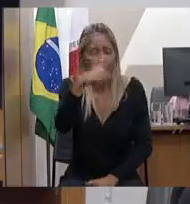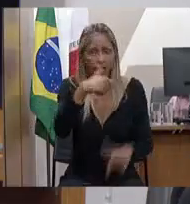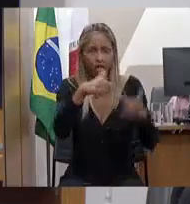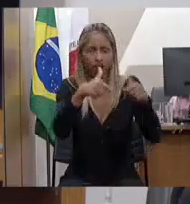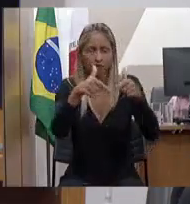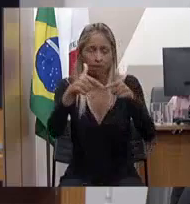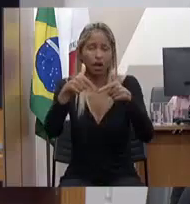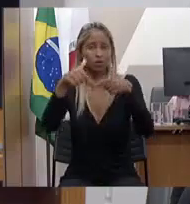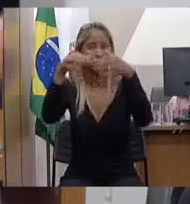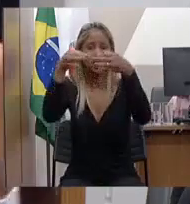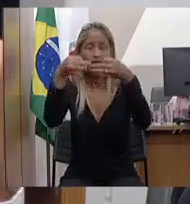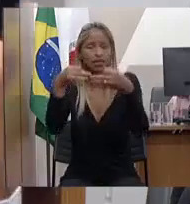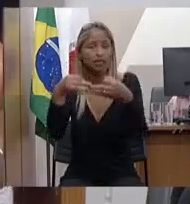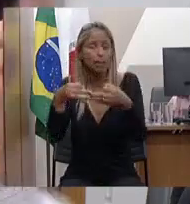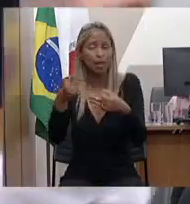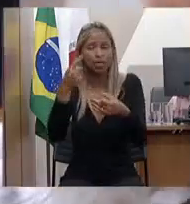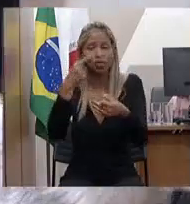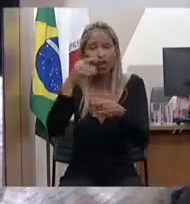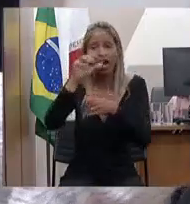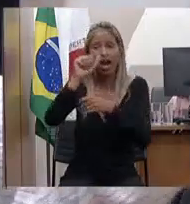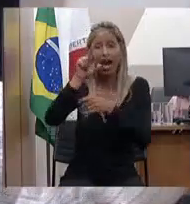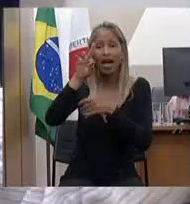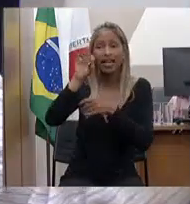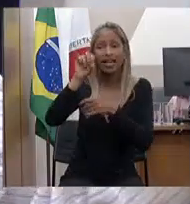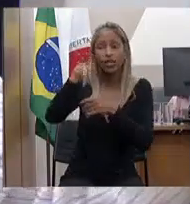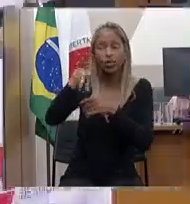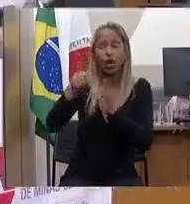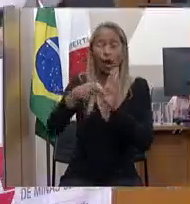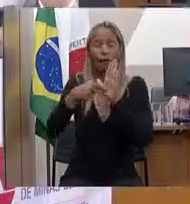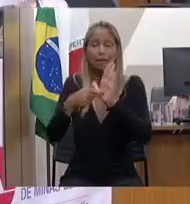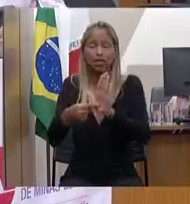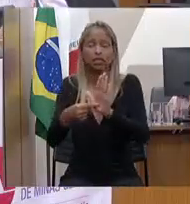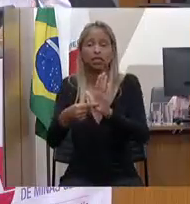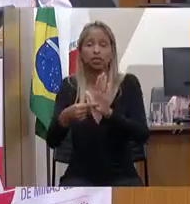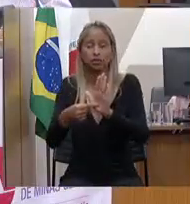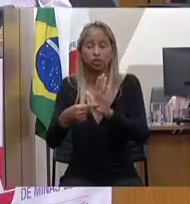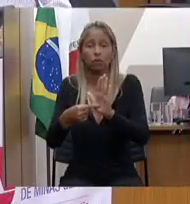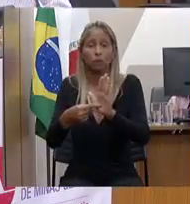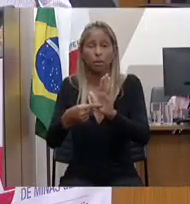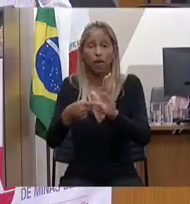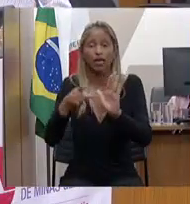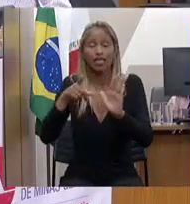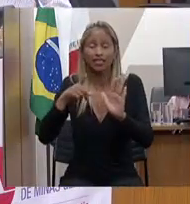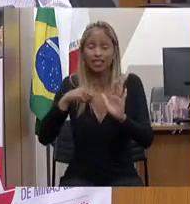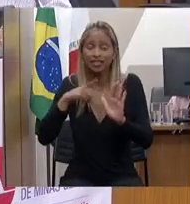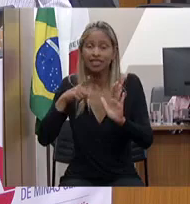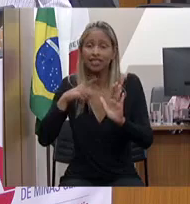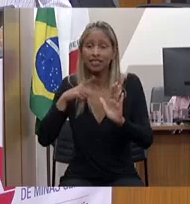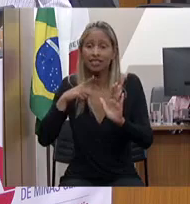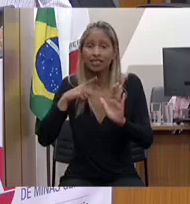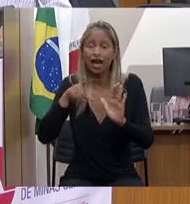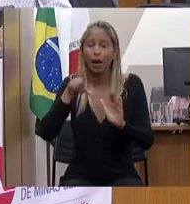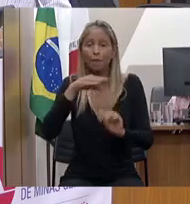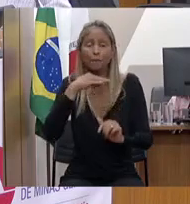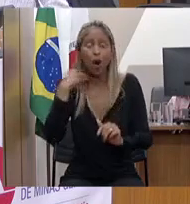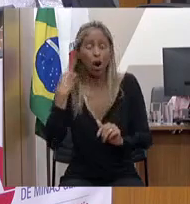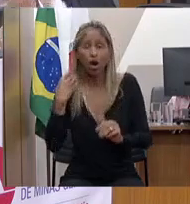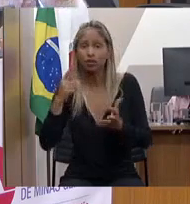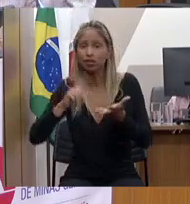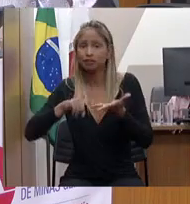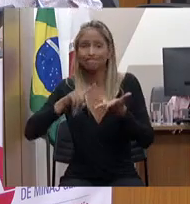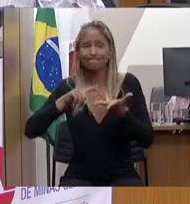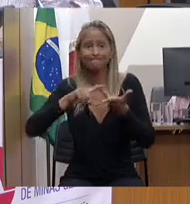certamente esses dados que o Airton nos apresentou aqui se tá subestimado para a morte etc